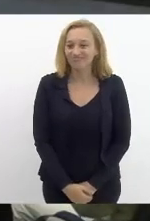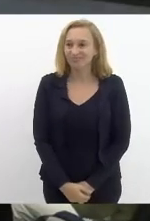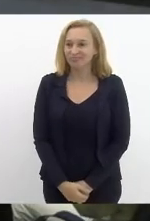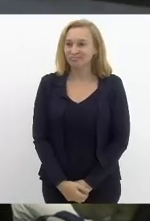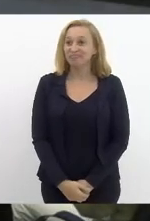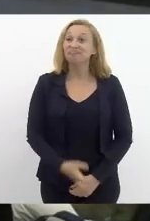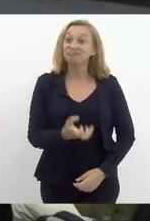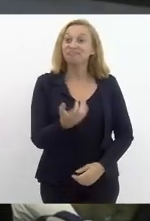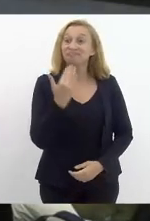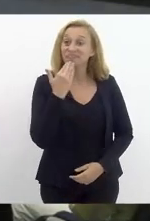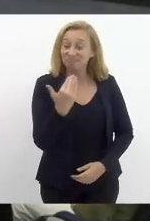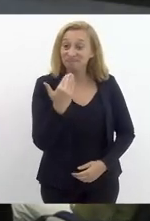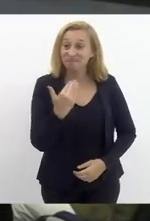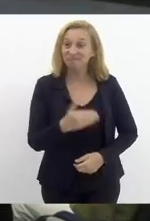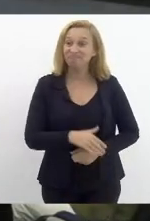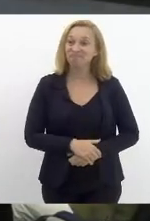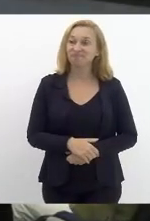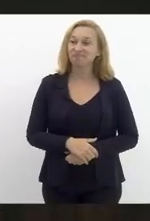Queria pedir a...